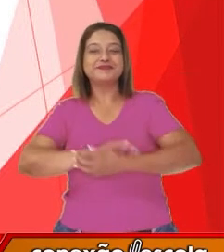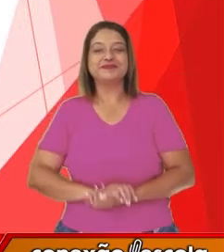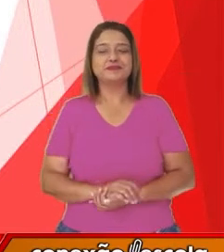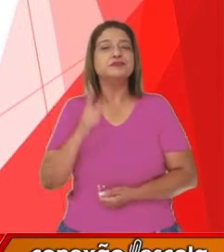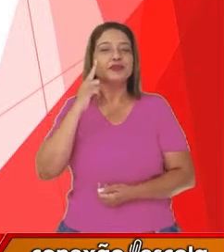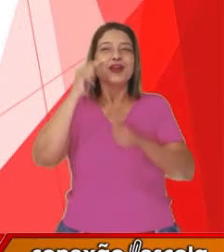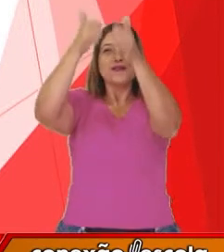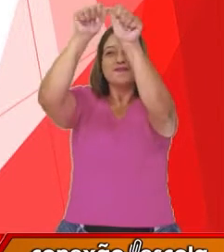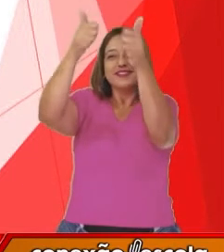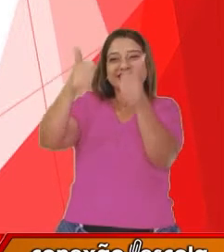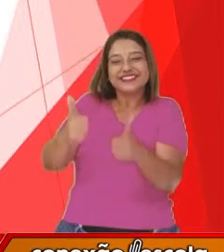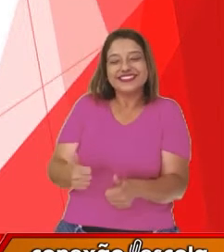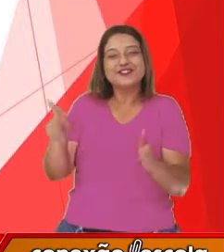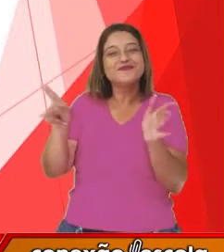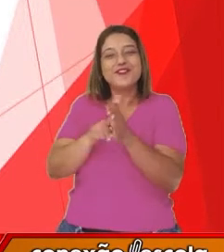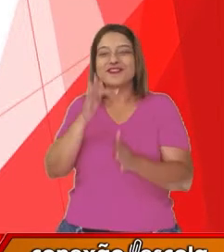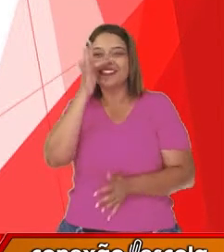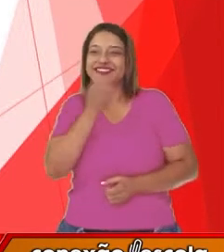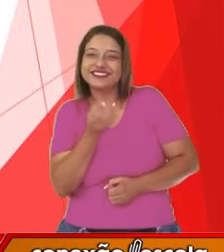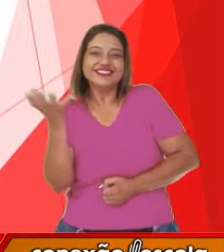da primavera.